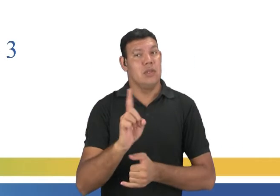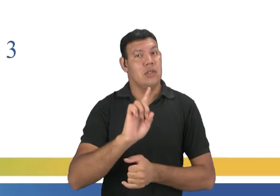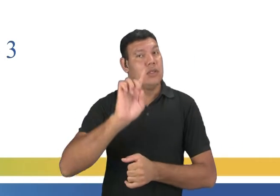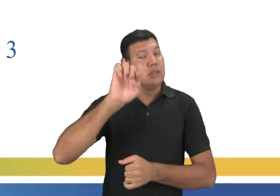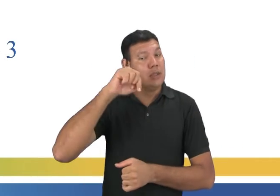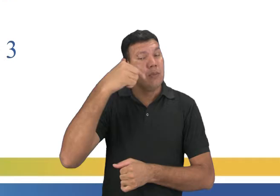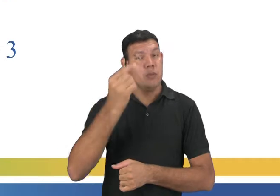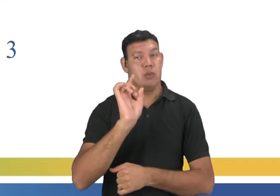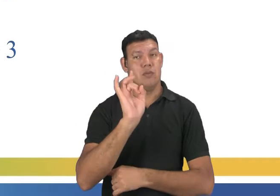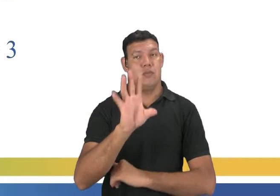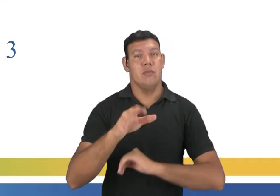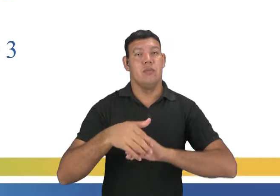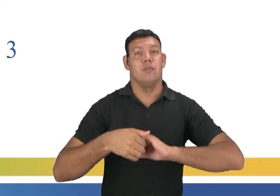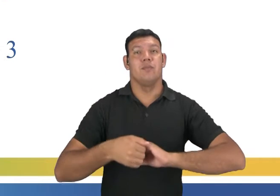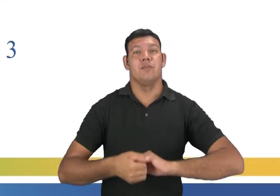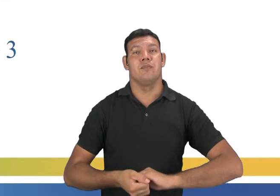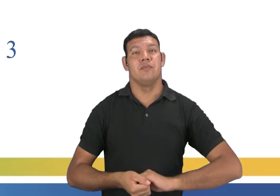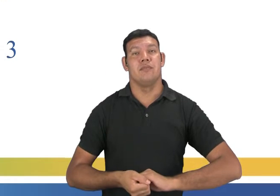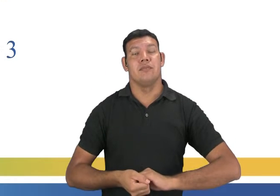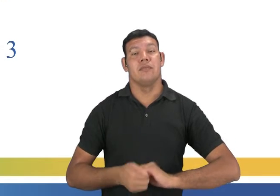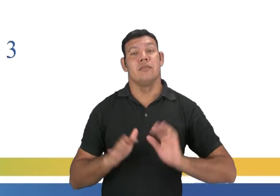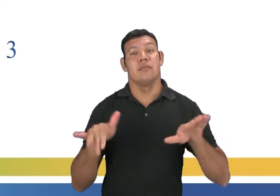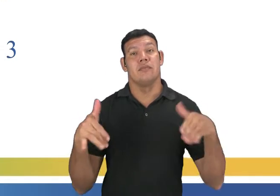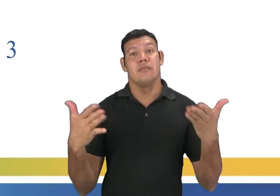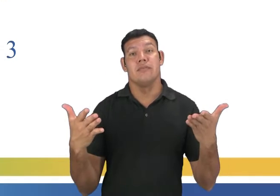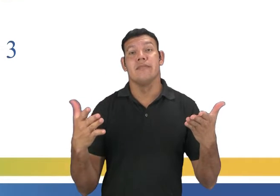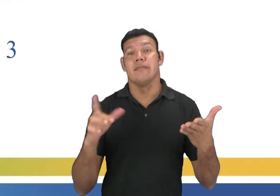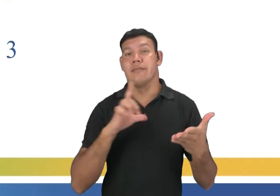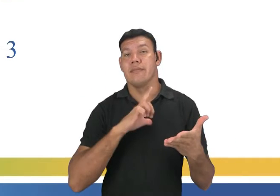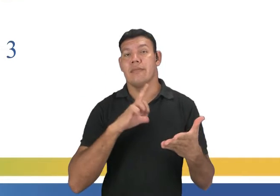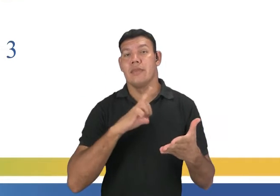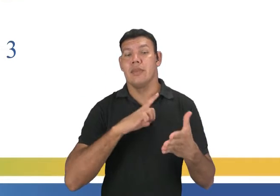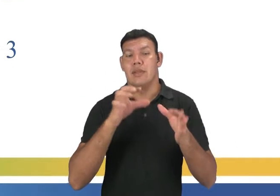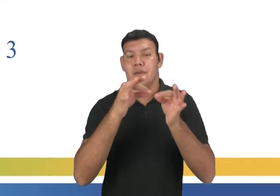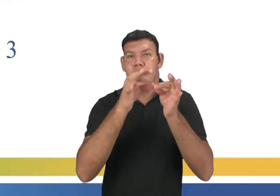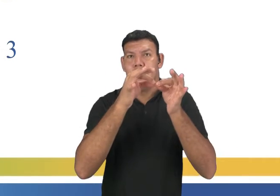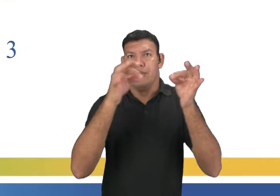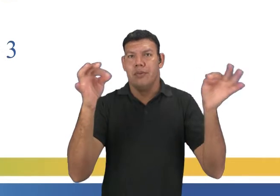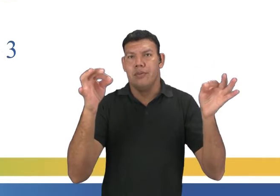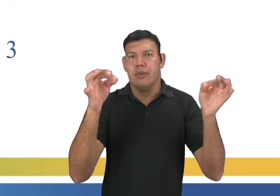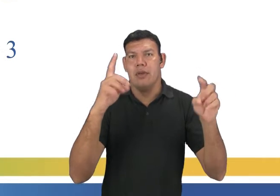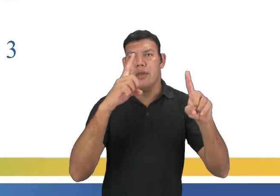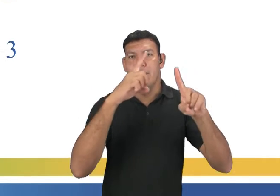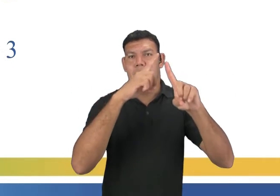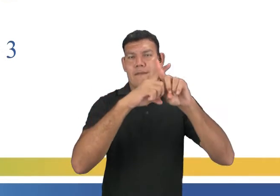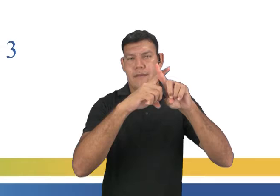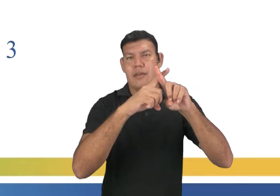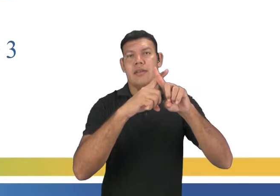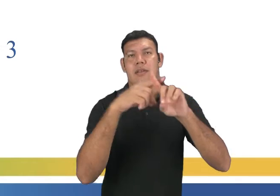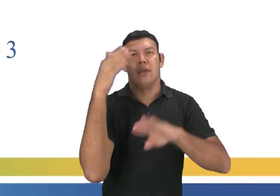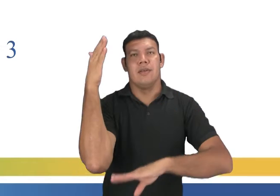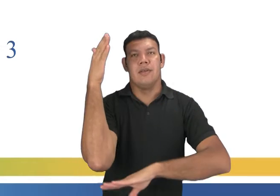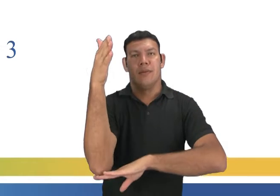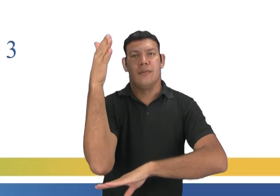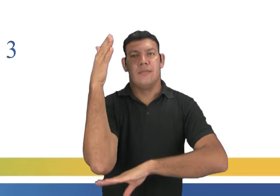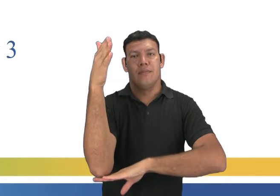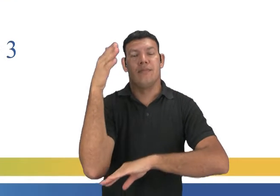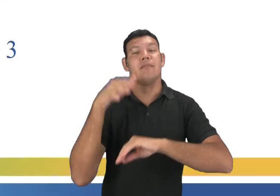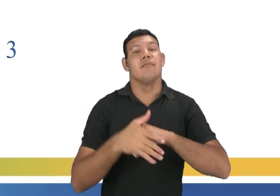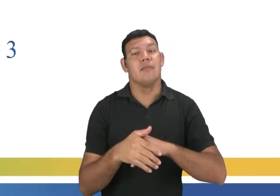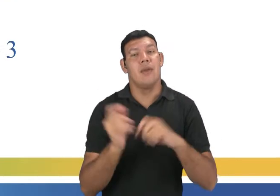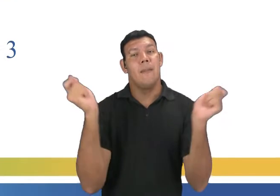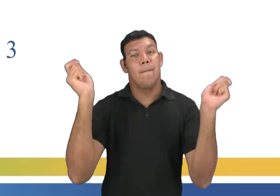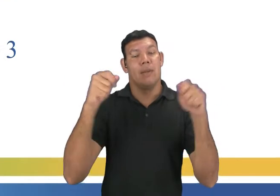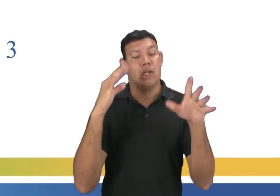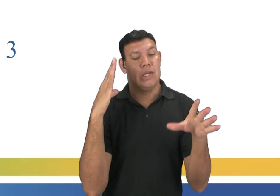de frequência. E quando eu tenho o comprimento de onda vezes a frequência, é possível eu